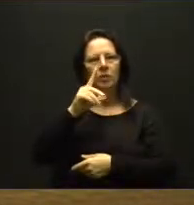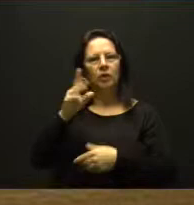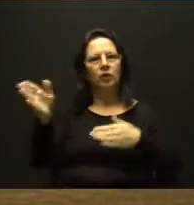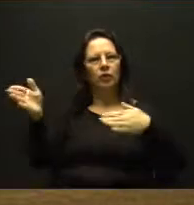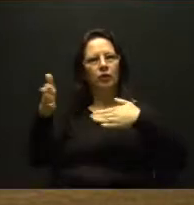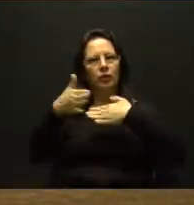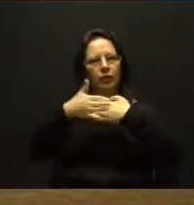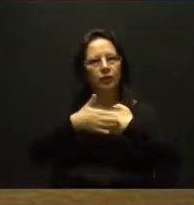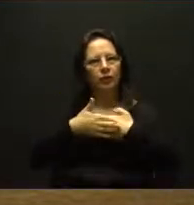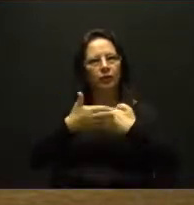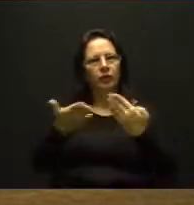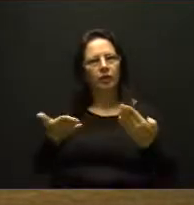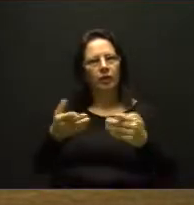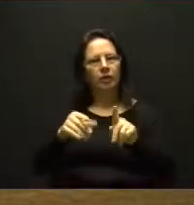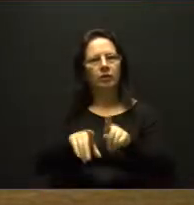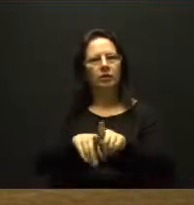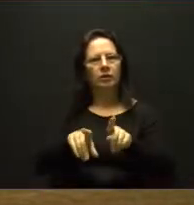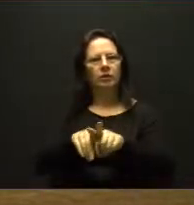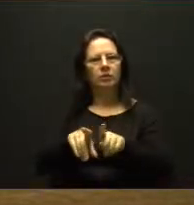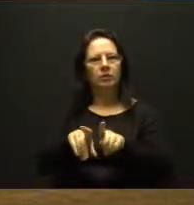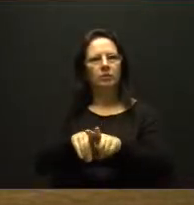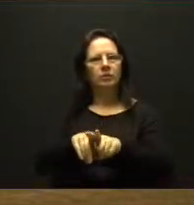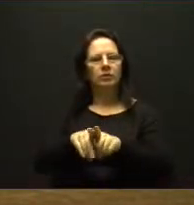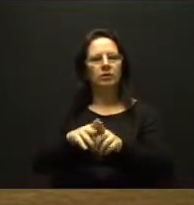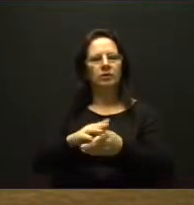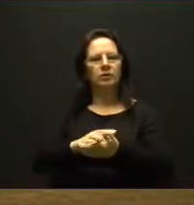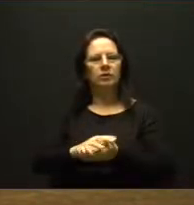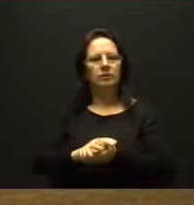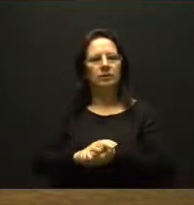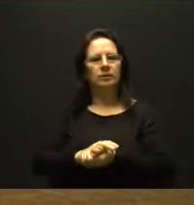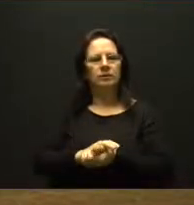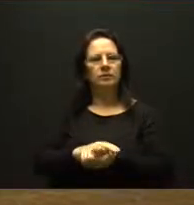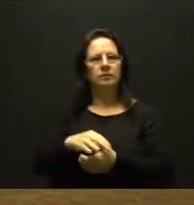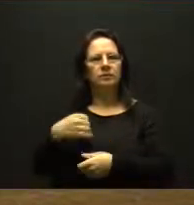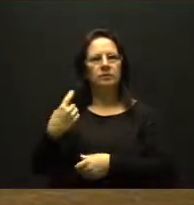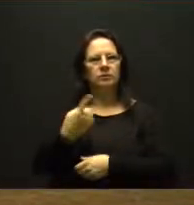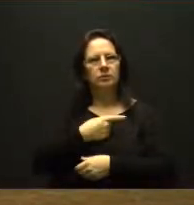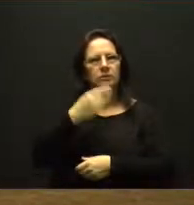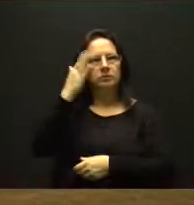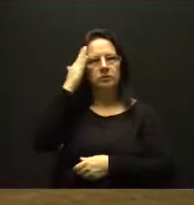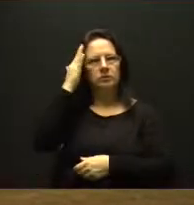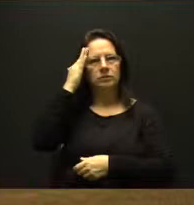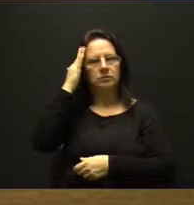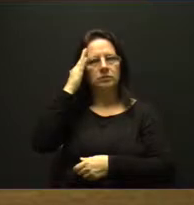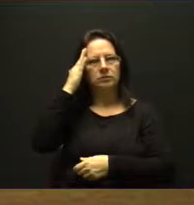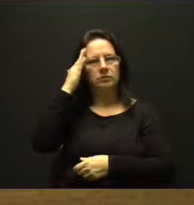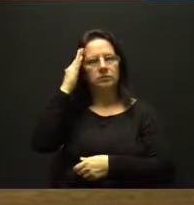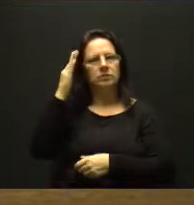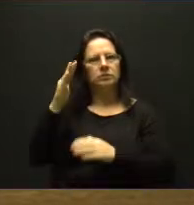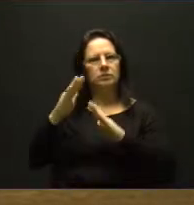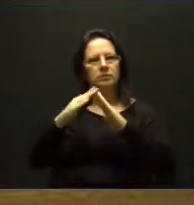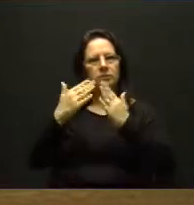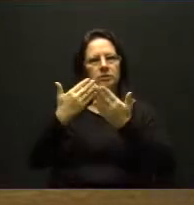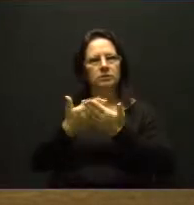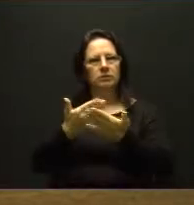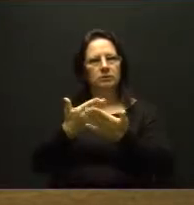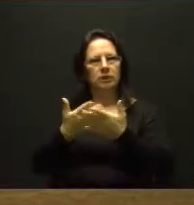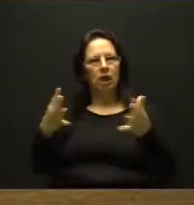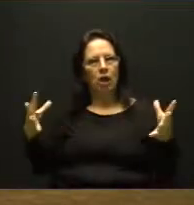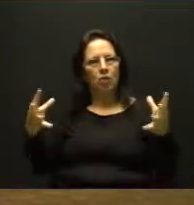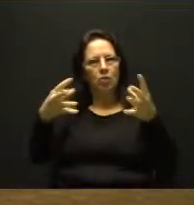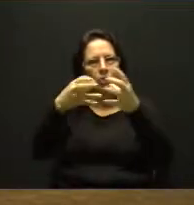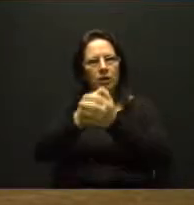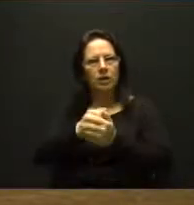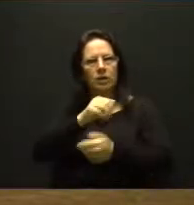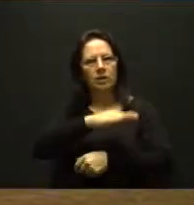fechar e nós sabemos que essa cresce e ali acolher as crianças dos